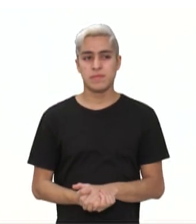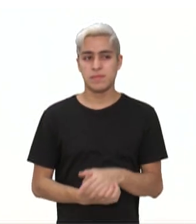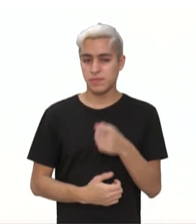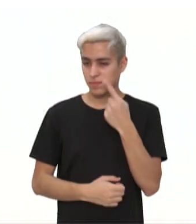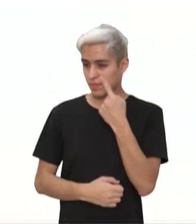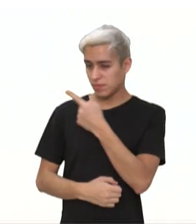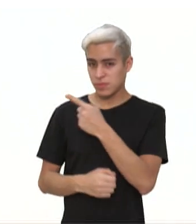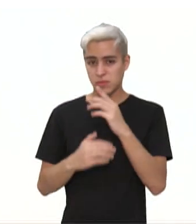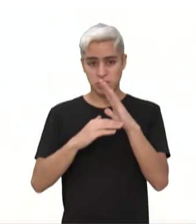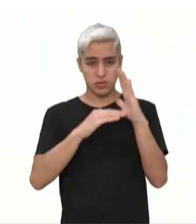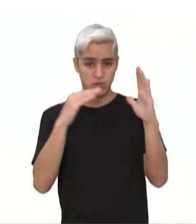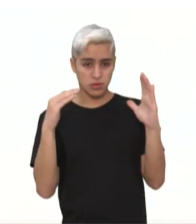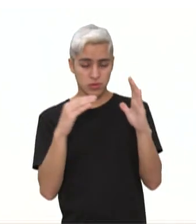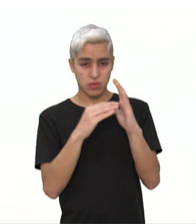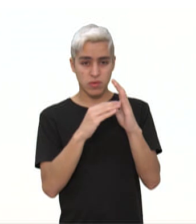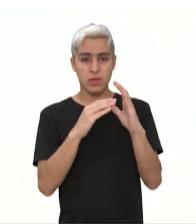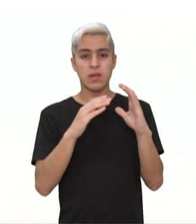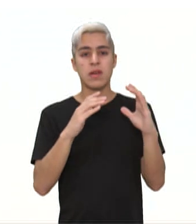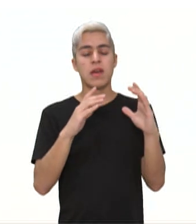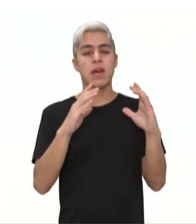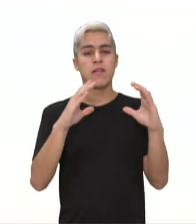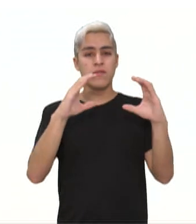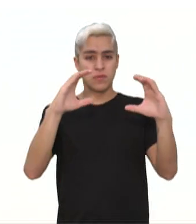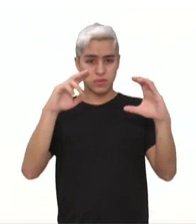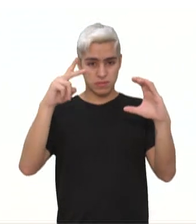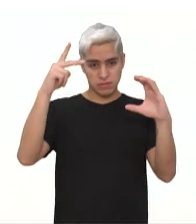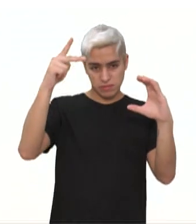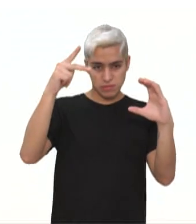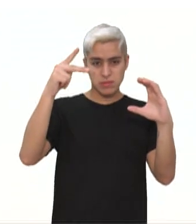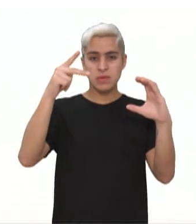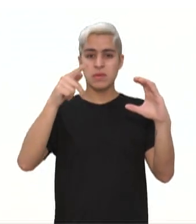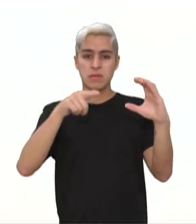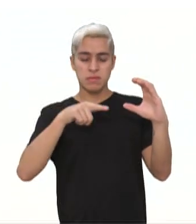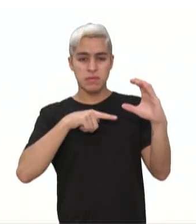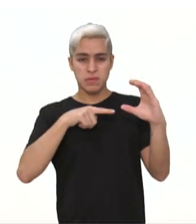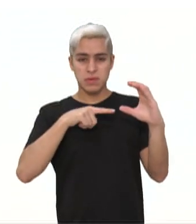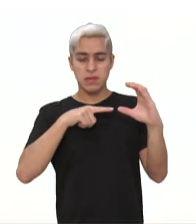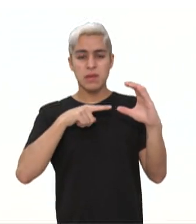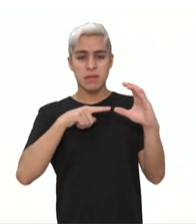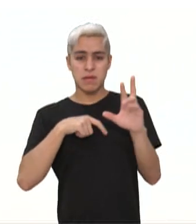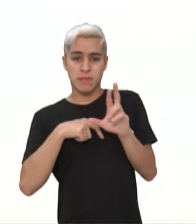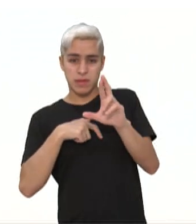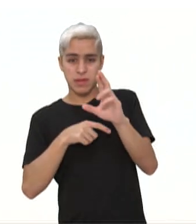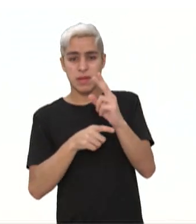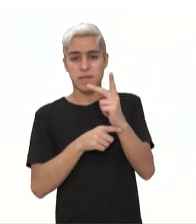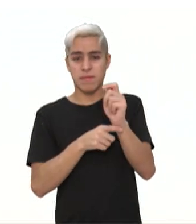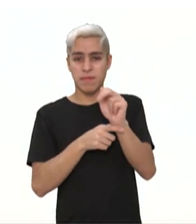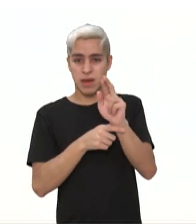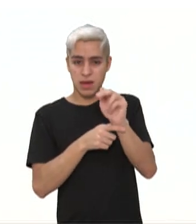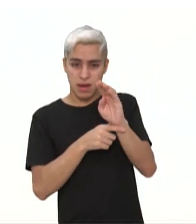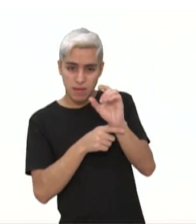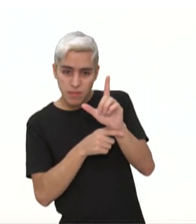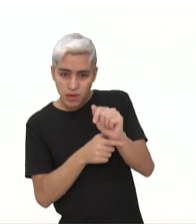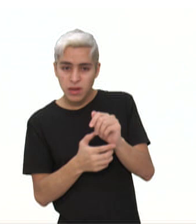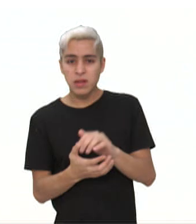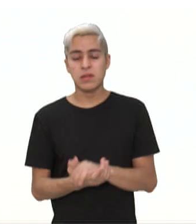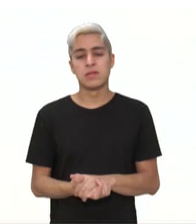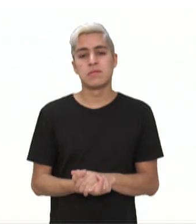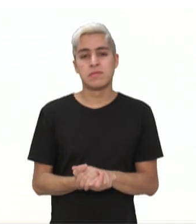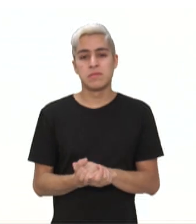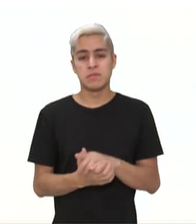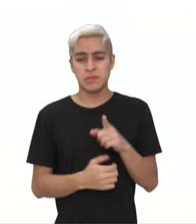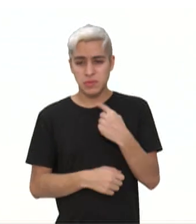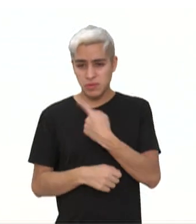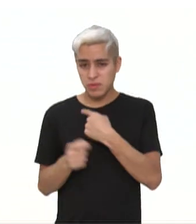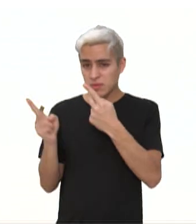Toda função quadrática ela representa uma parábola no plano cartesiano, né? O gráfico dela é uma parábola, e a